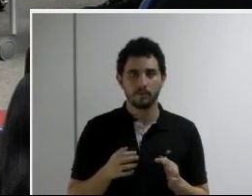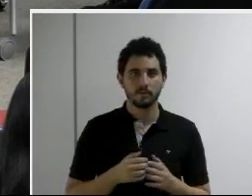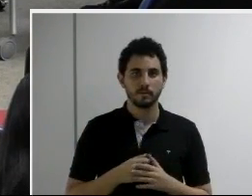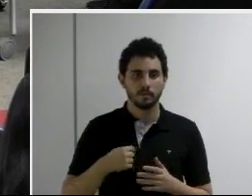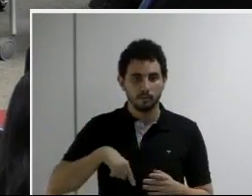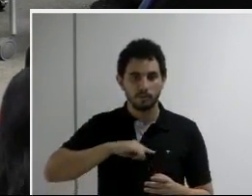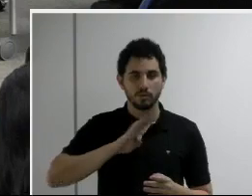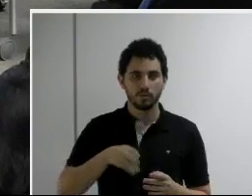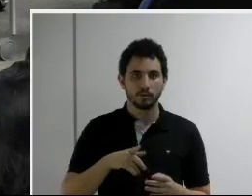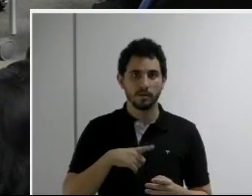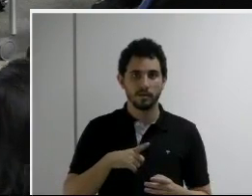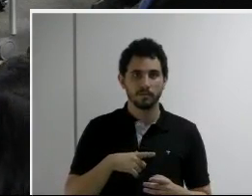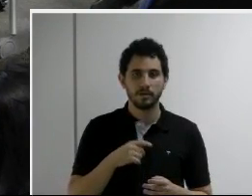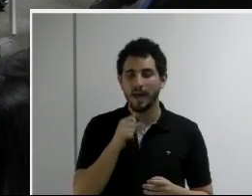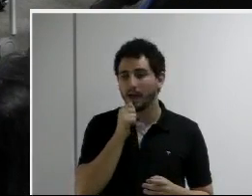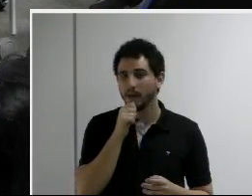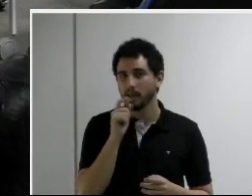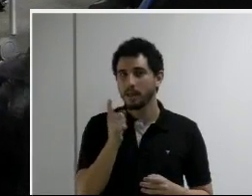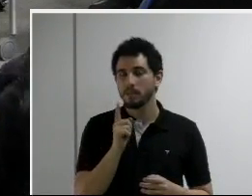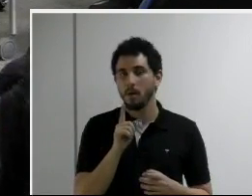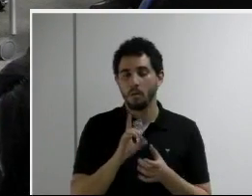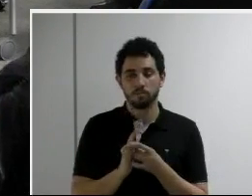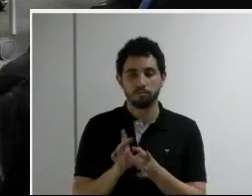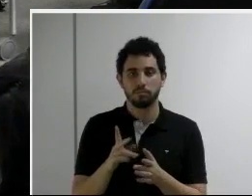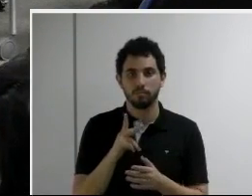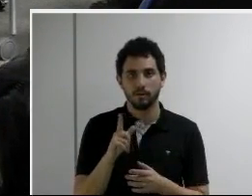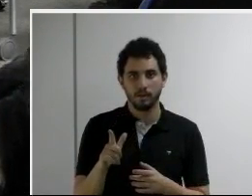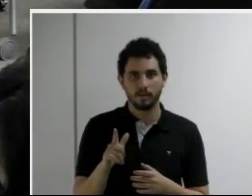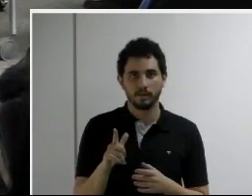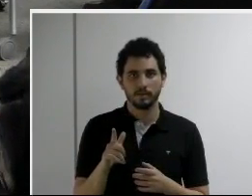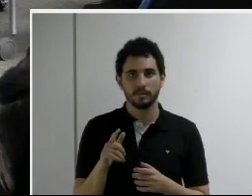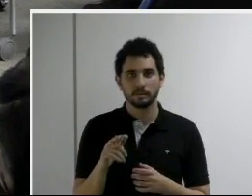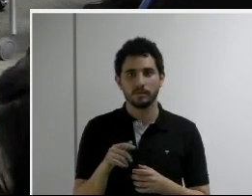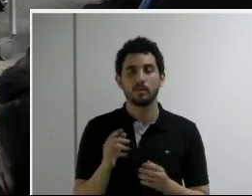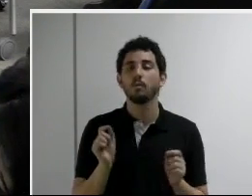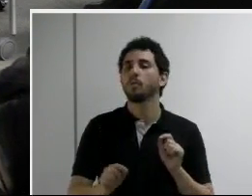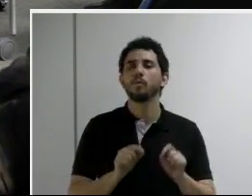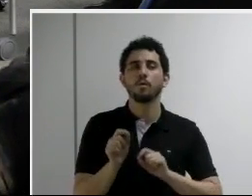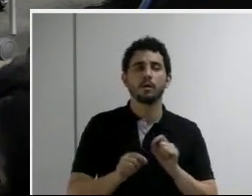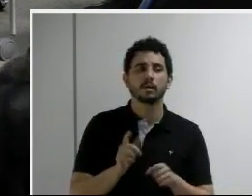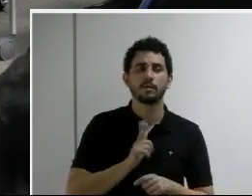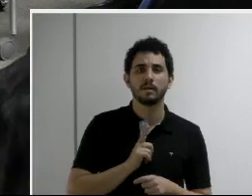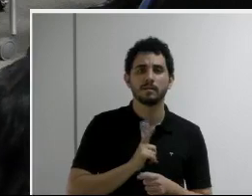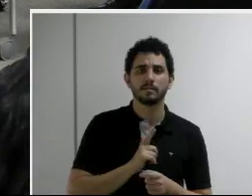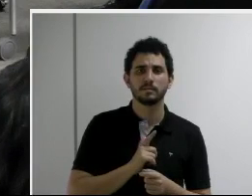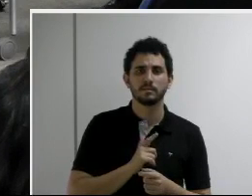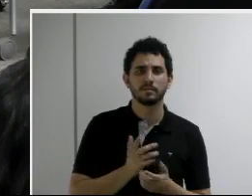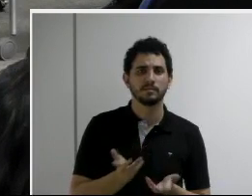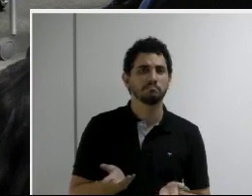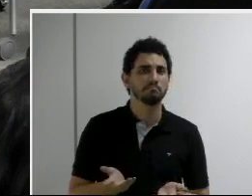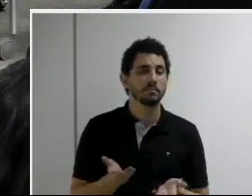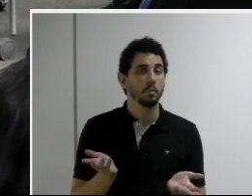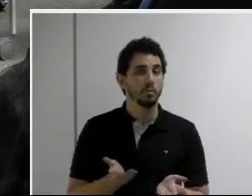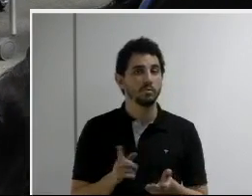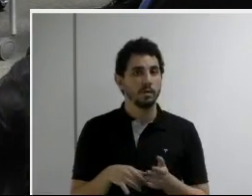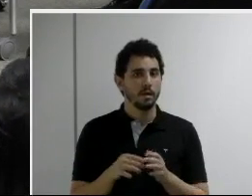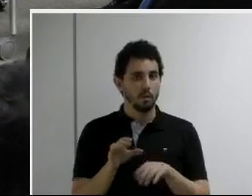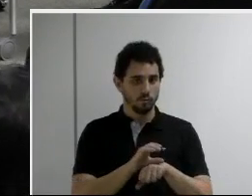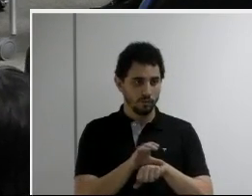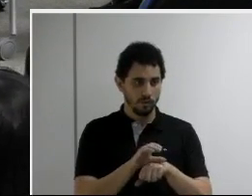Nós já temos, enquanto não entra em vigor, né, o PL de proteção de dados pessoais, o que nós temos sobre proteção de dados pessoais? Temos a Constituição,